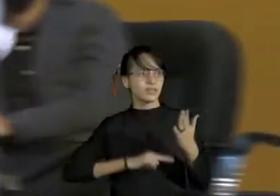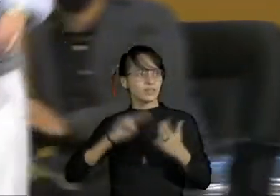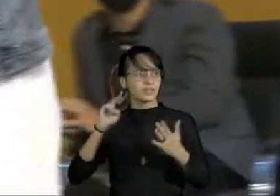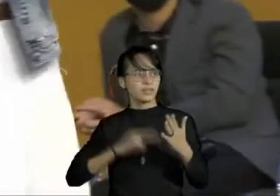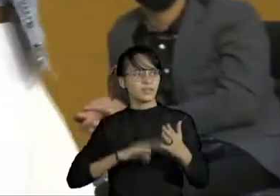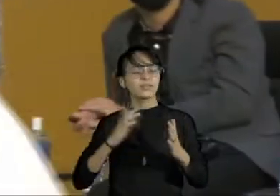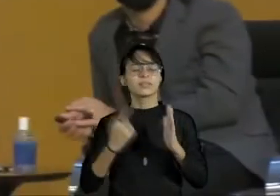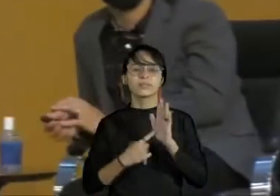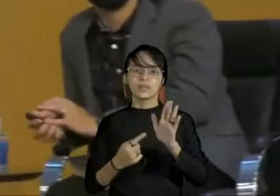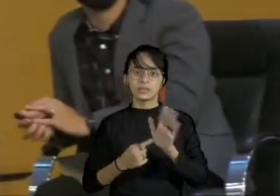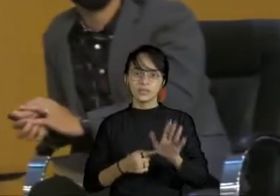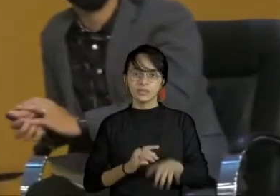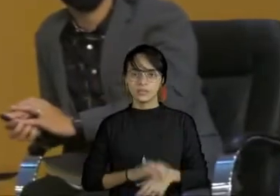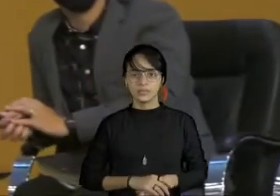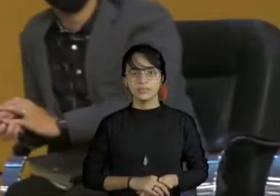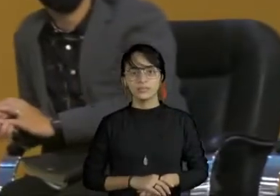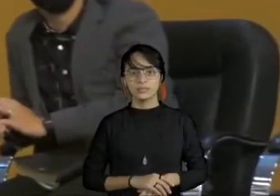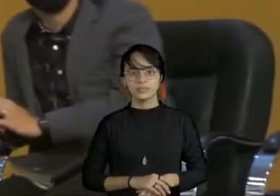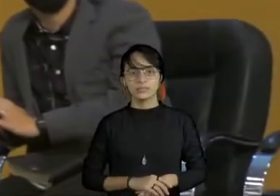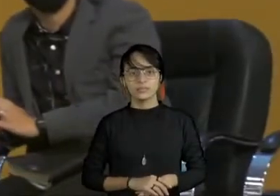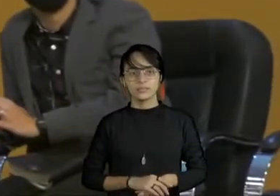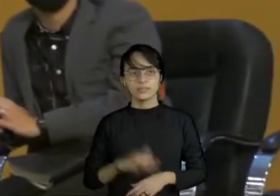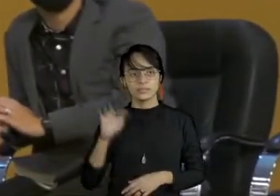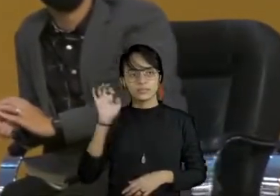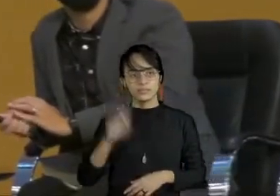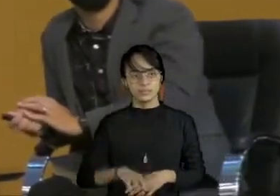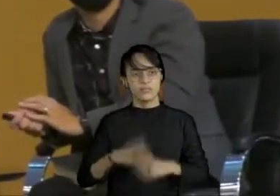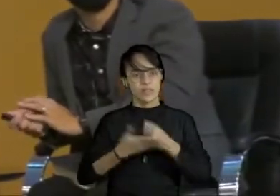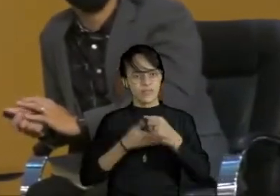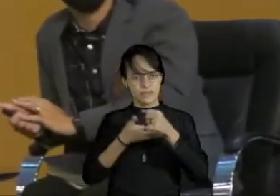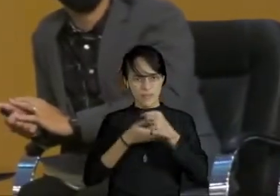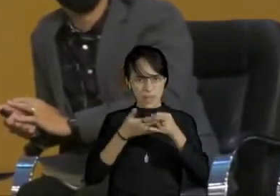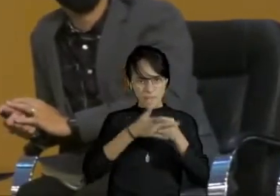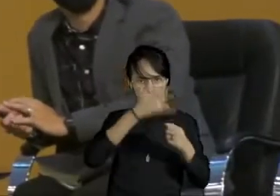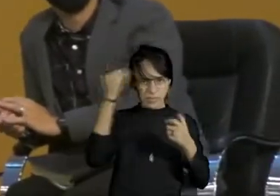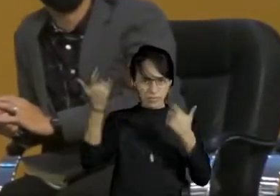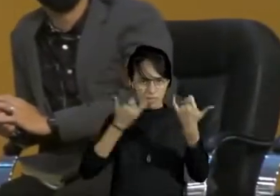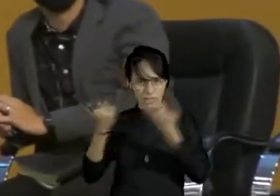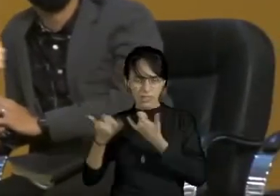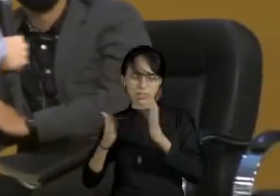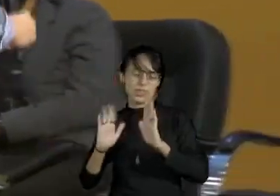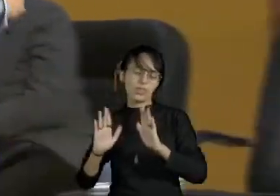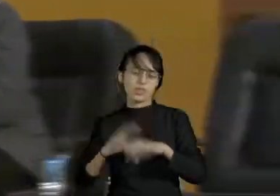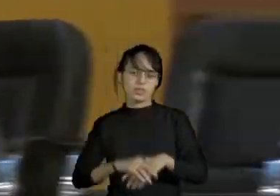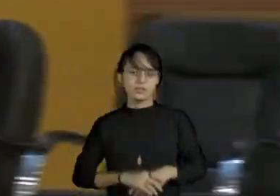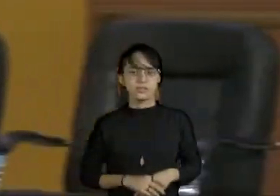Porque eu baseio a minha fé em cima do que os outros falam e não em cima do que a Bíblia diz.